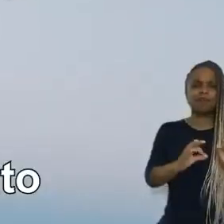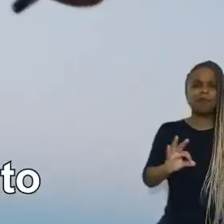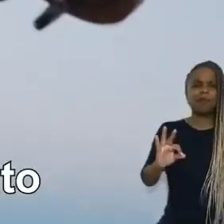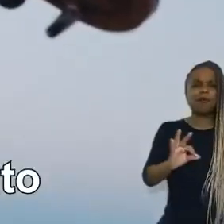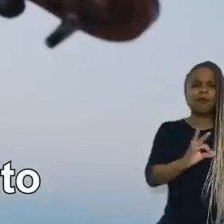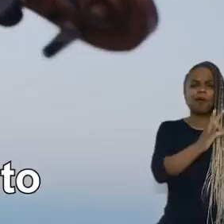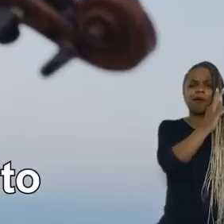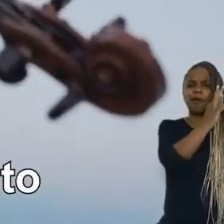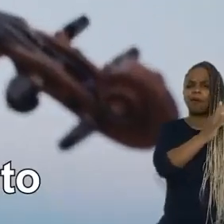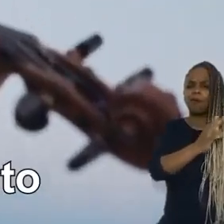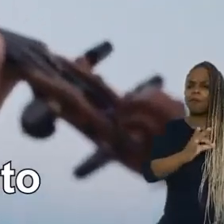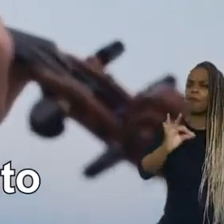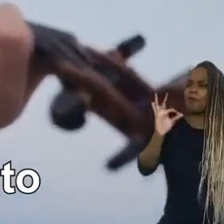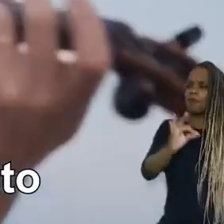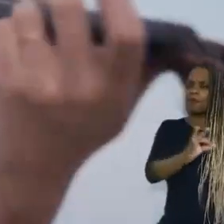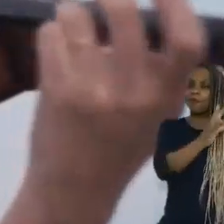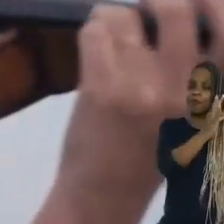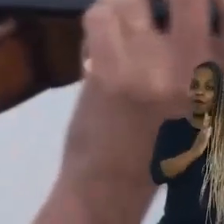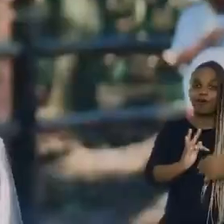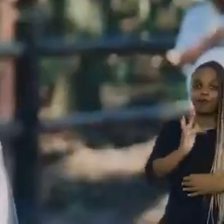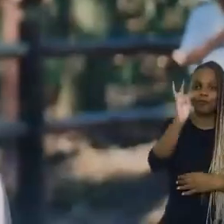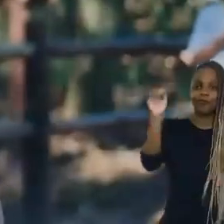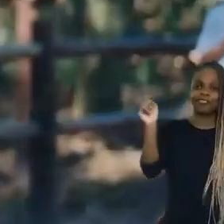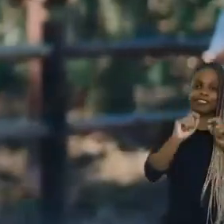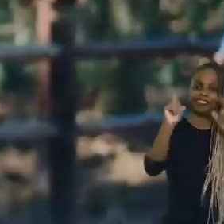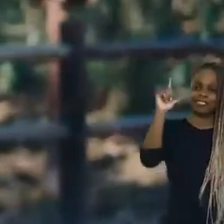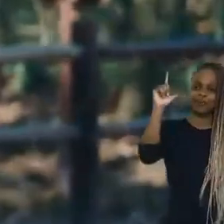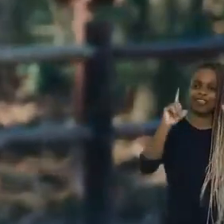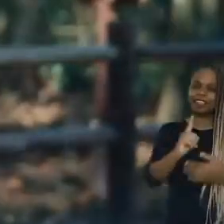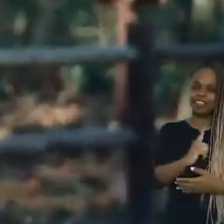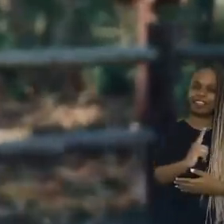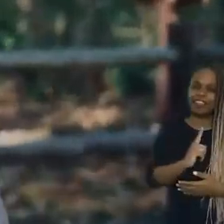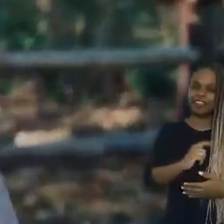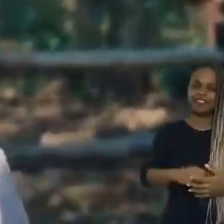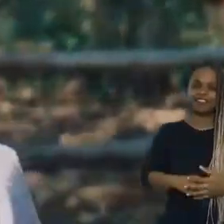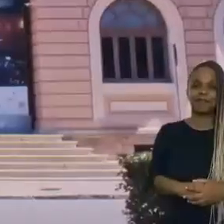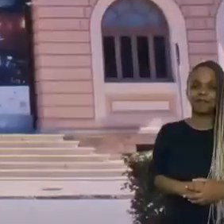Onde toca um instrumento, um futuro desperta.